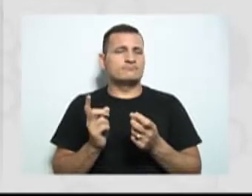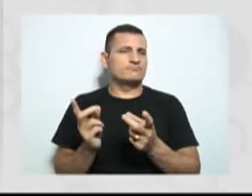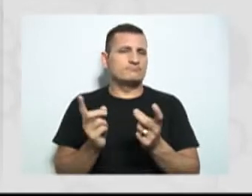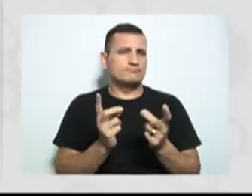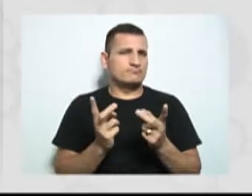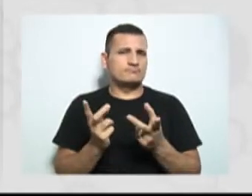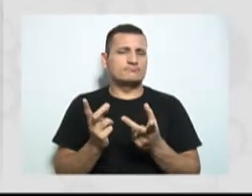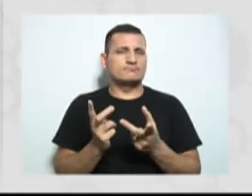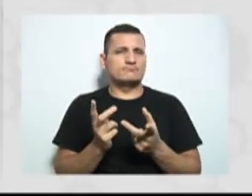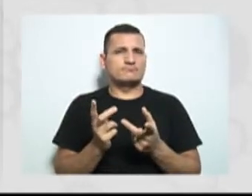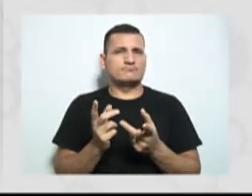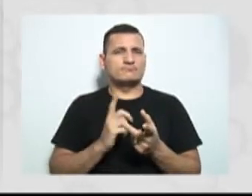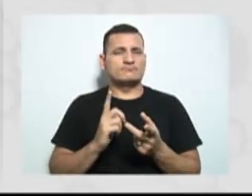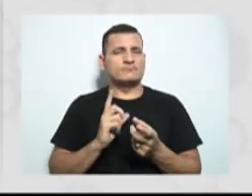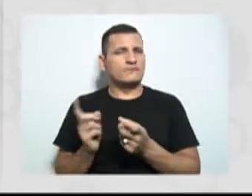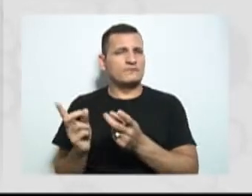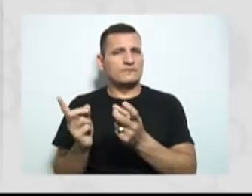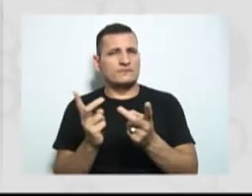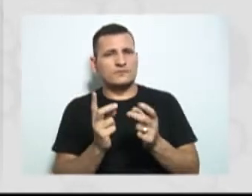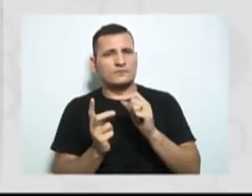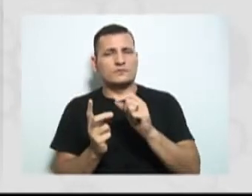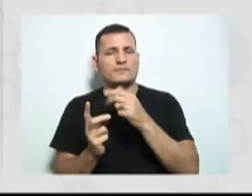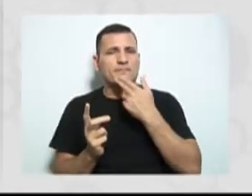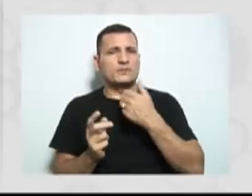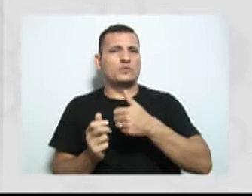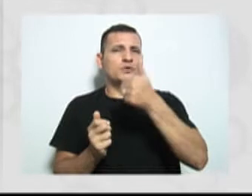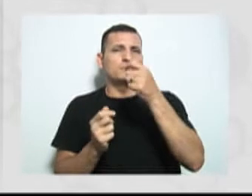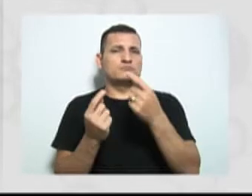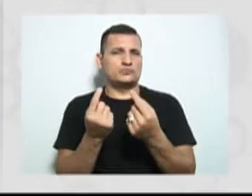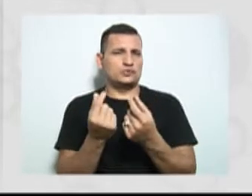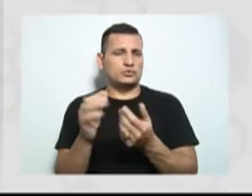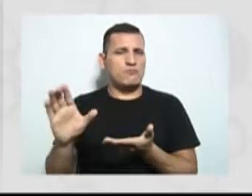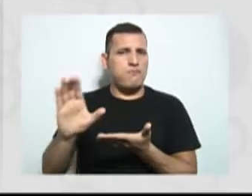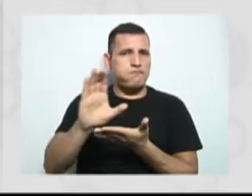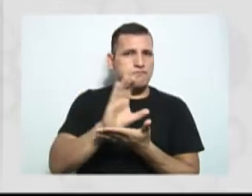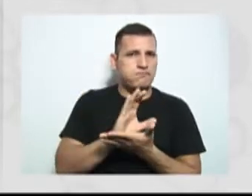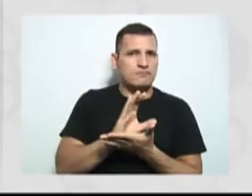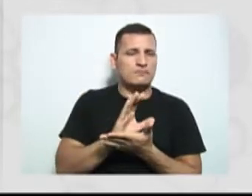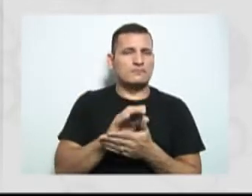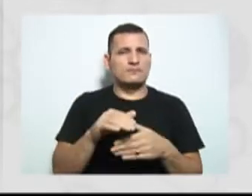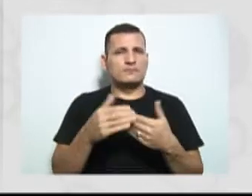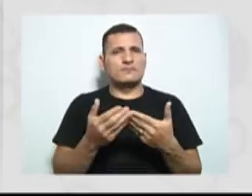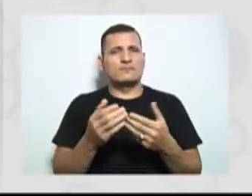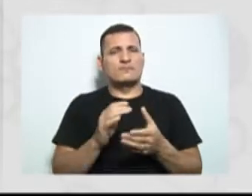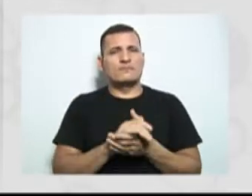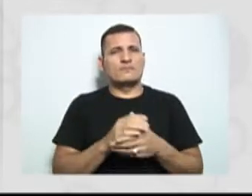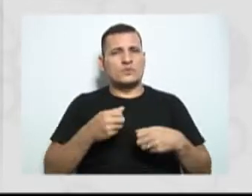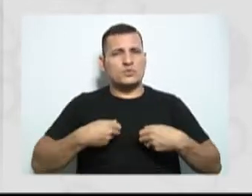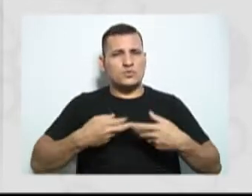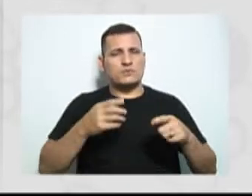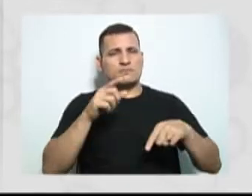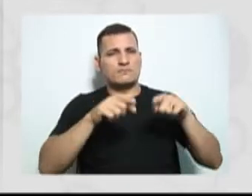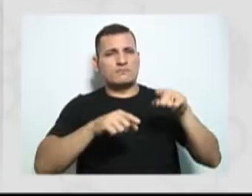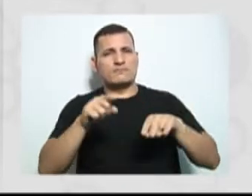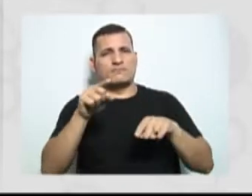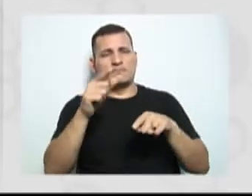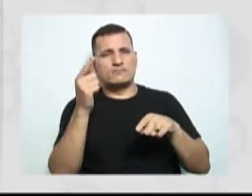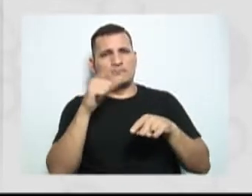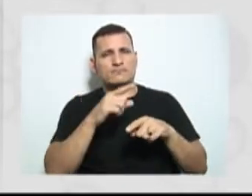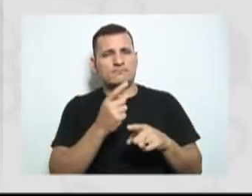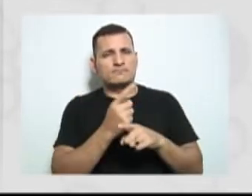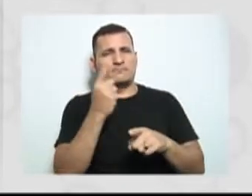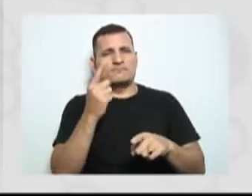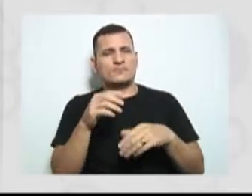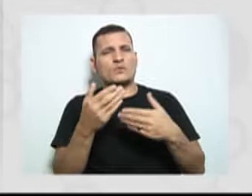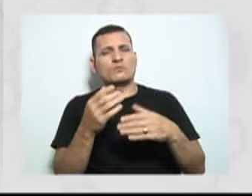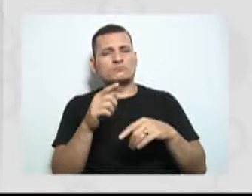de venda para a melhoria da rentabilidade, certo? Então, através do custeio variável, você consegue identificar qual o produto